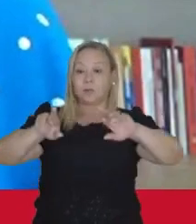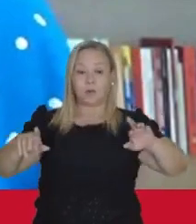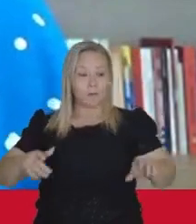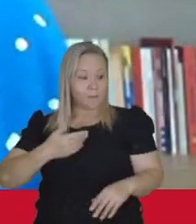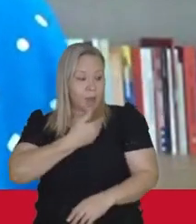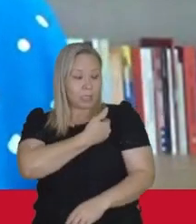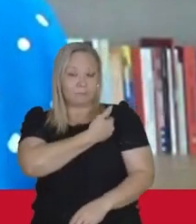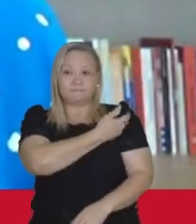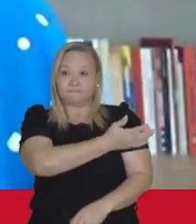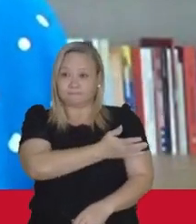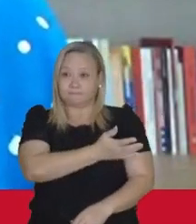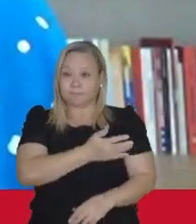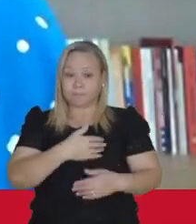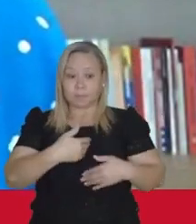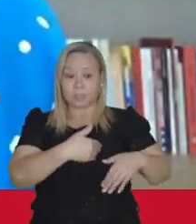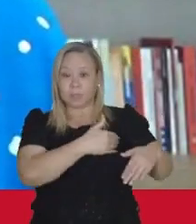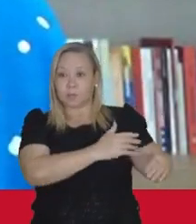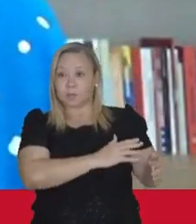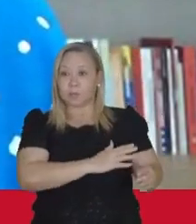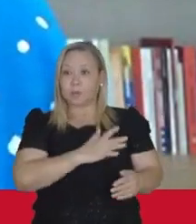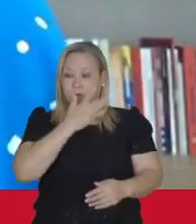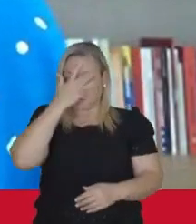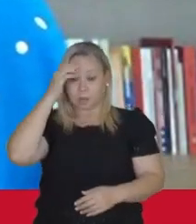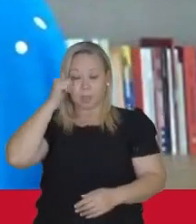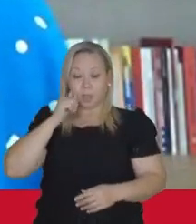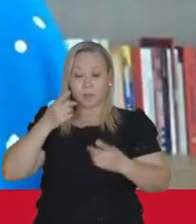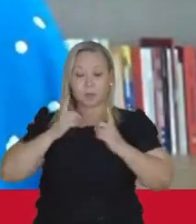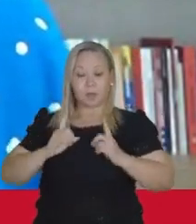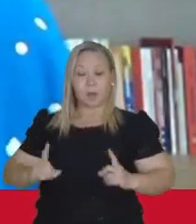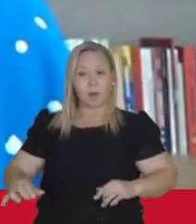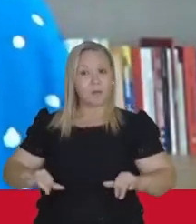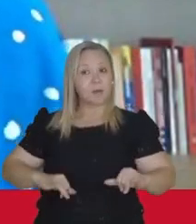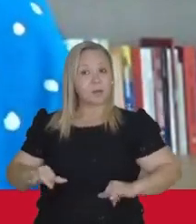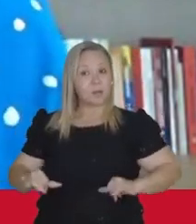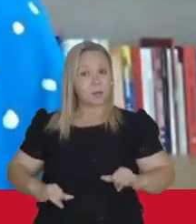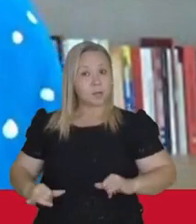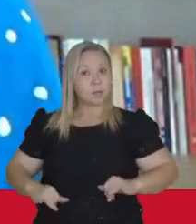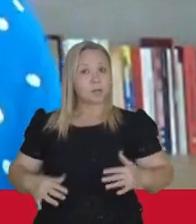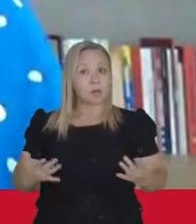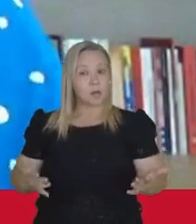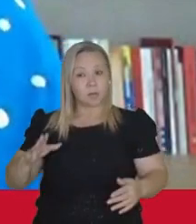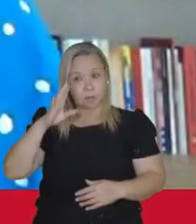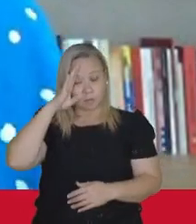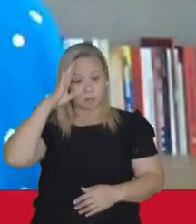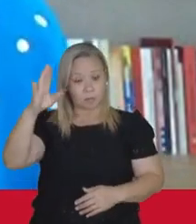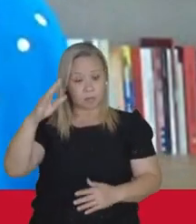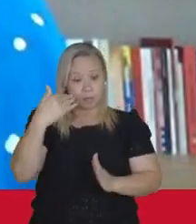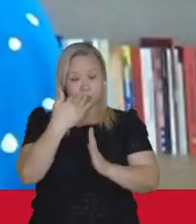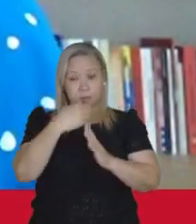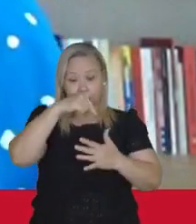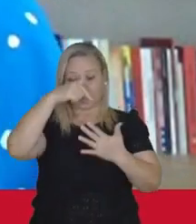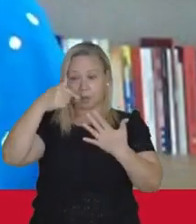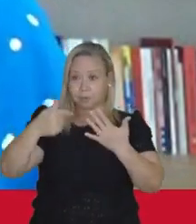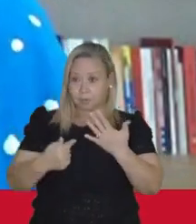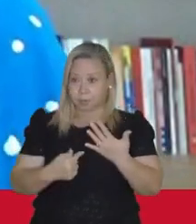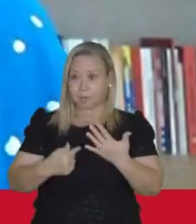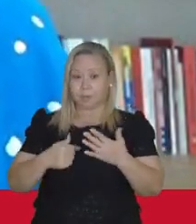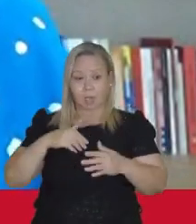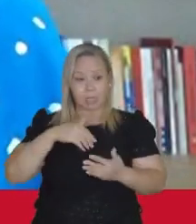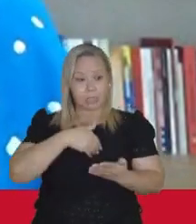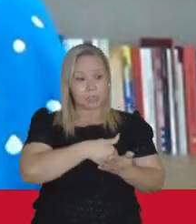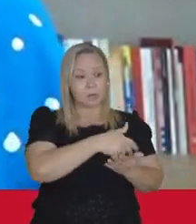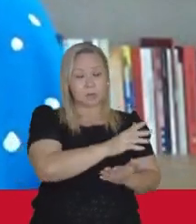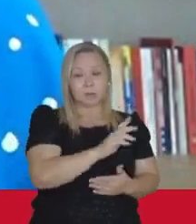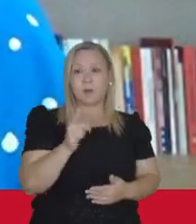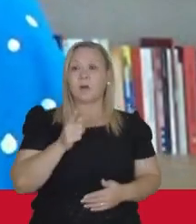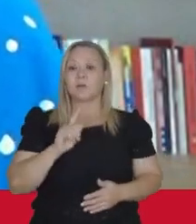exclusão, né, que as mulheres com deficiência sofrem. E uma das principais exclusões é no acesso